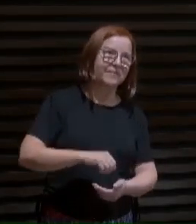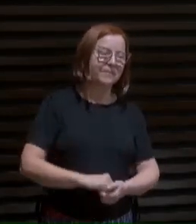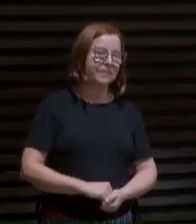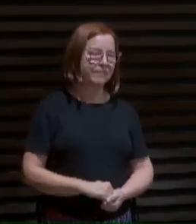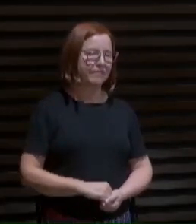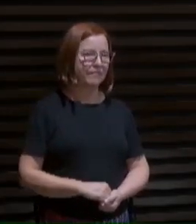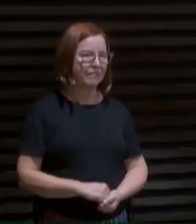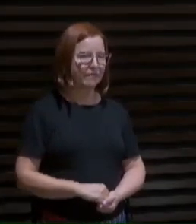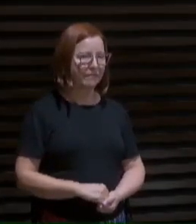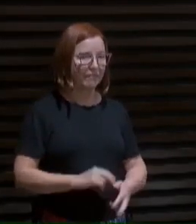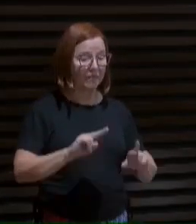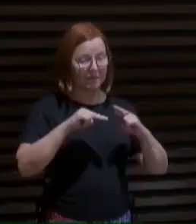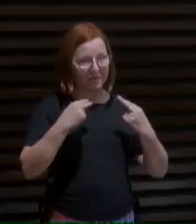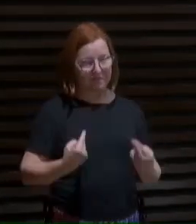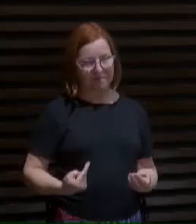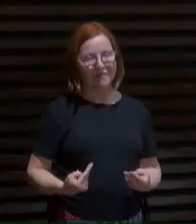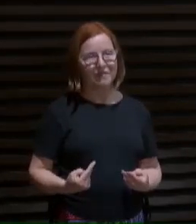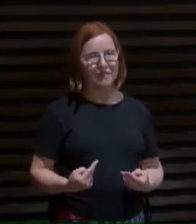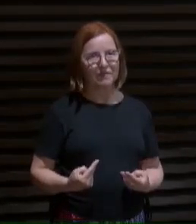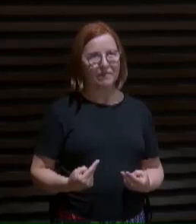O ser humano é um ser